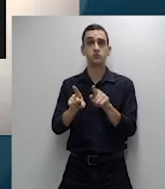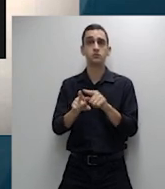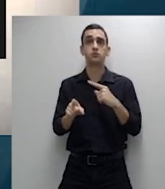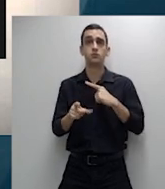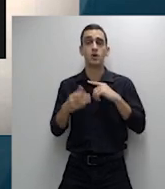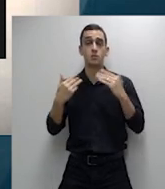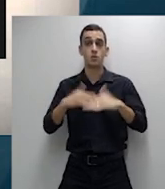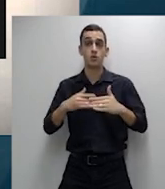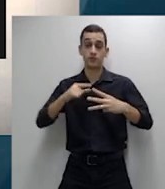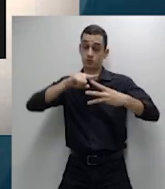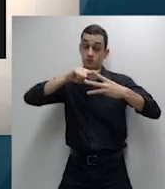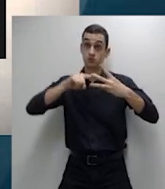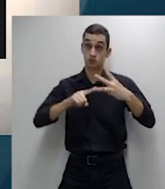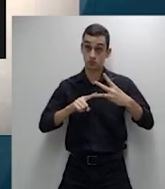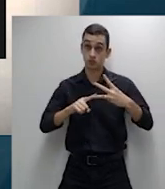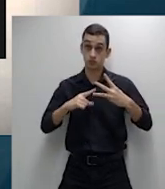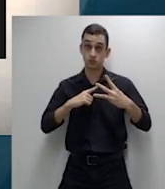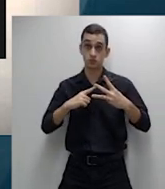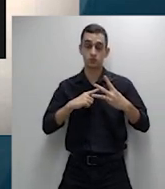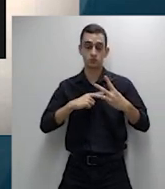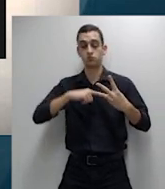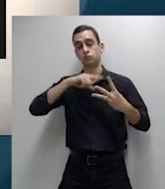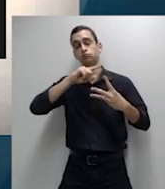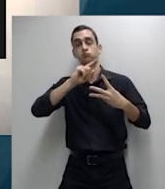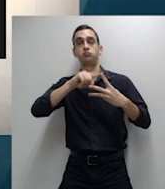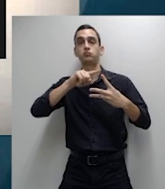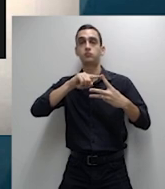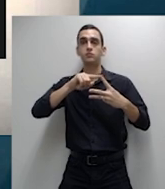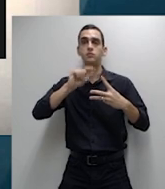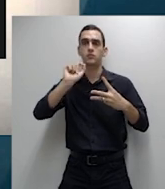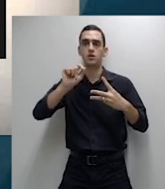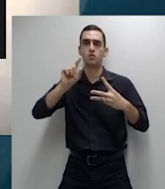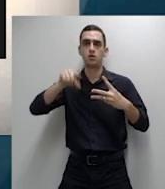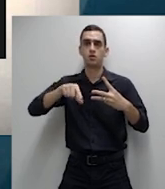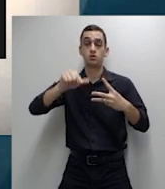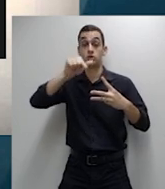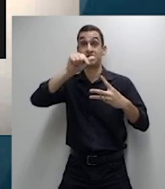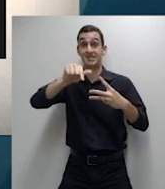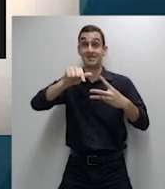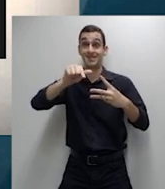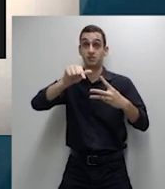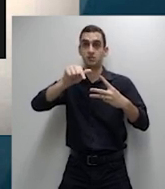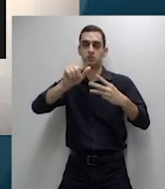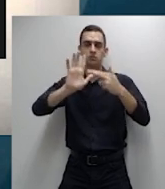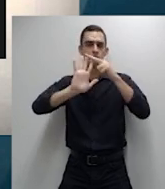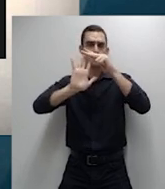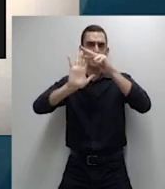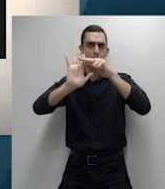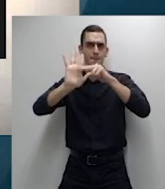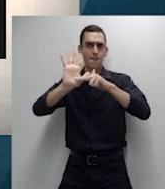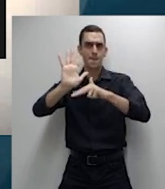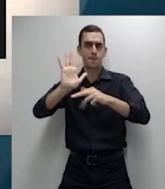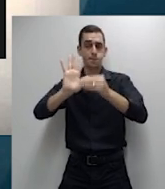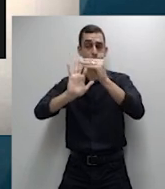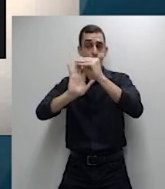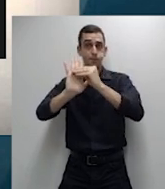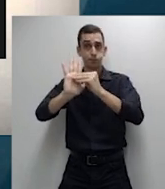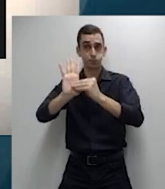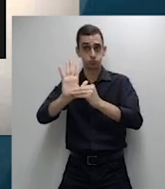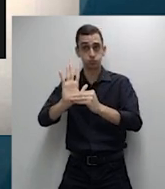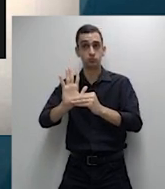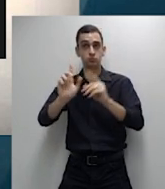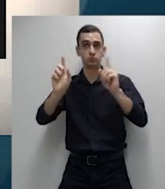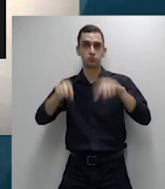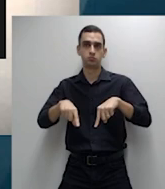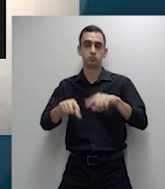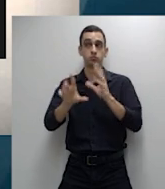questões apenas três questões uma delas Concert submeter remetia de forma exclusiva o